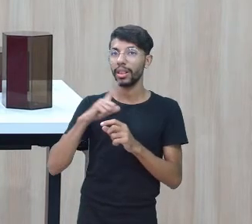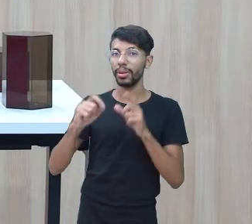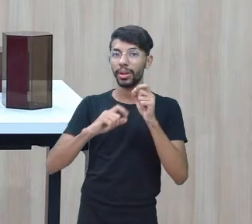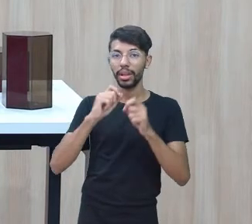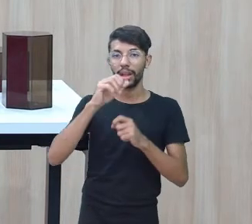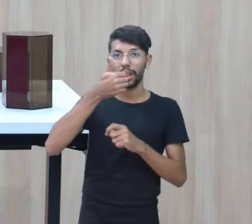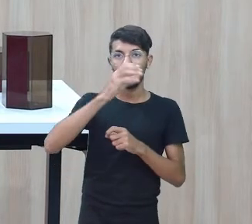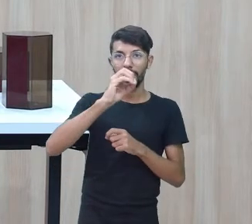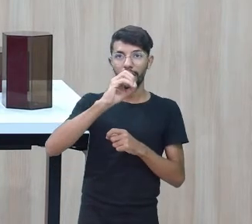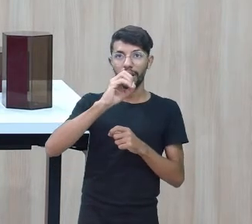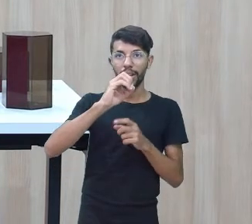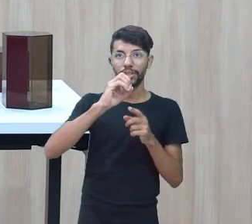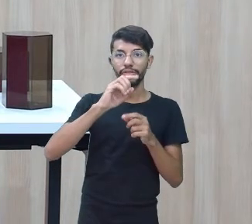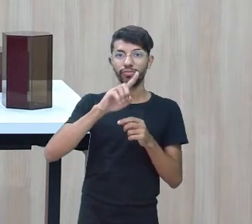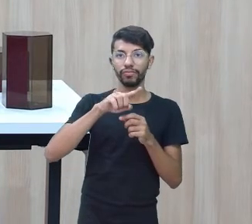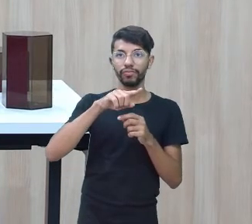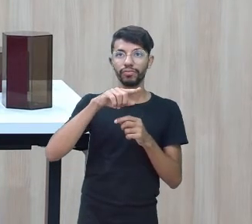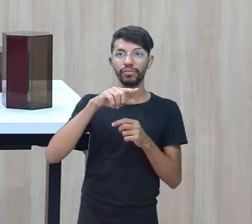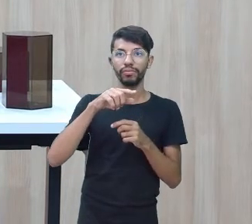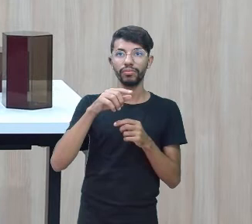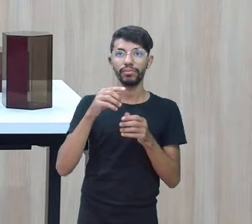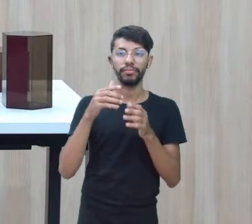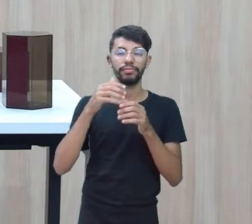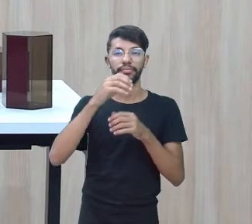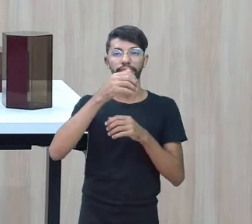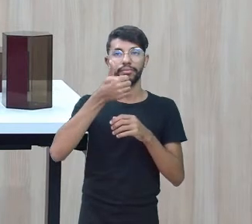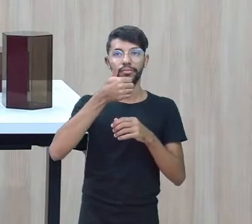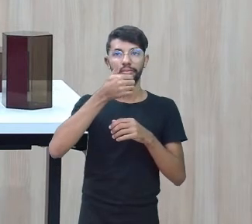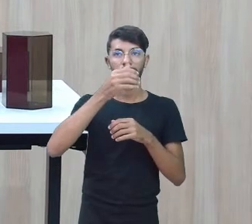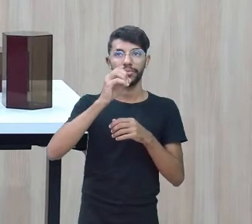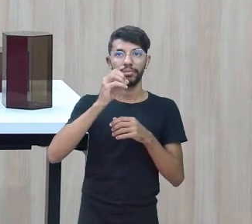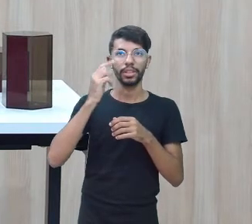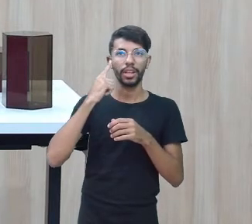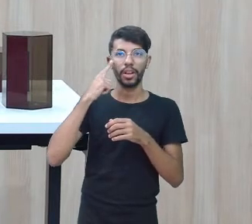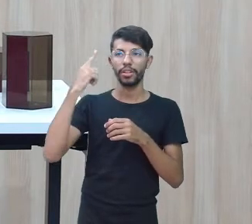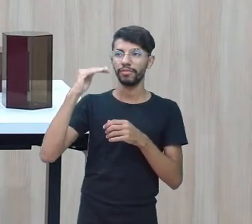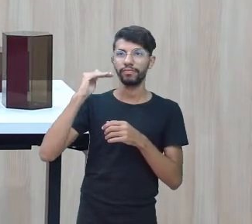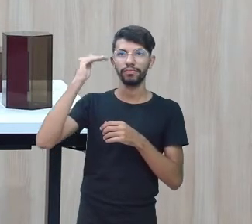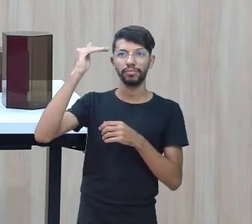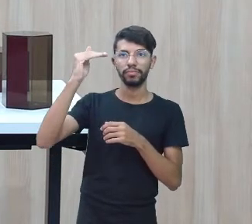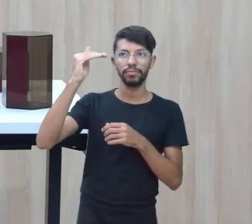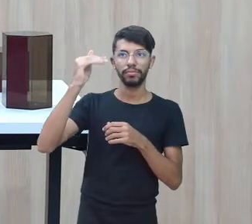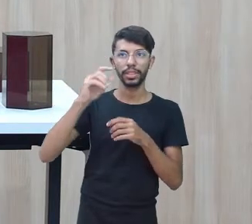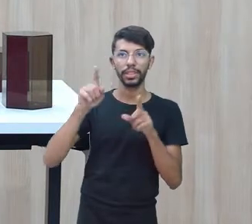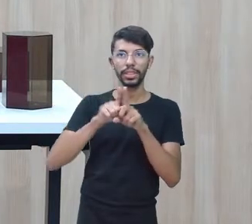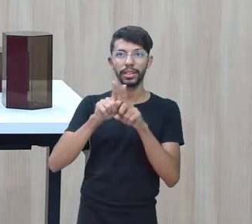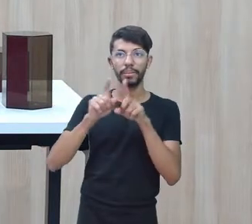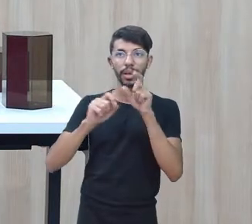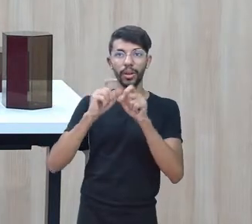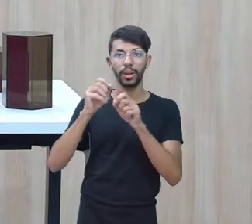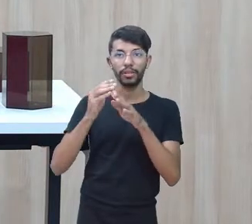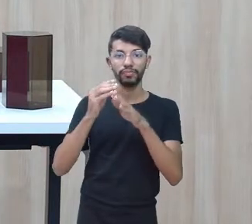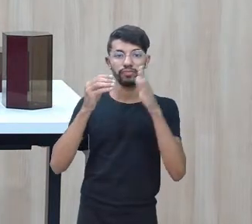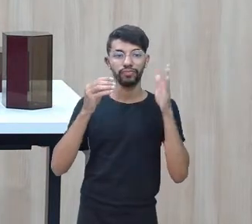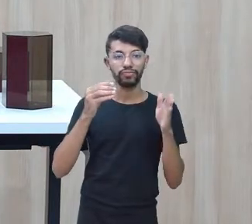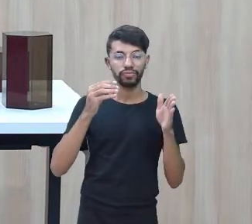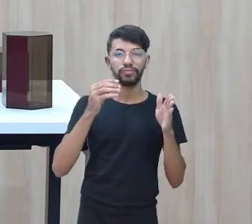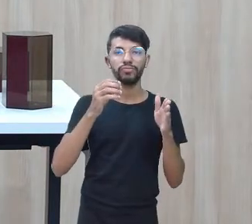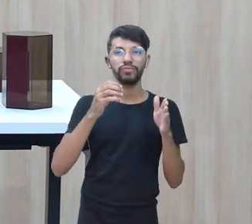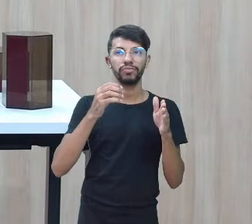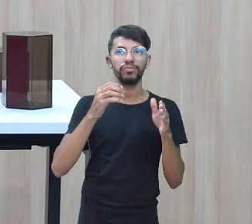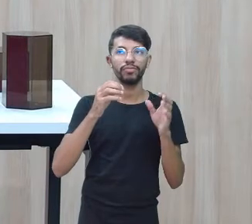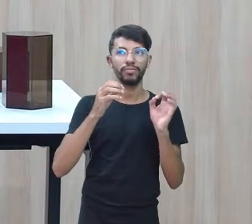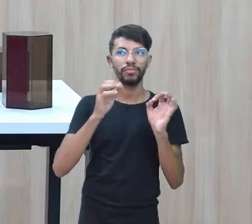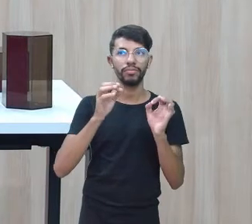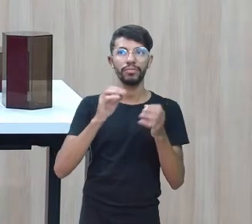10 e do lado do 10 na parte do 1, tá vendo? Na parte superior e na parte da esquerda, né? Se a gente for observar aqui de frente assim, na